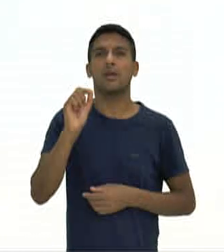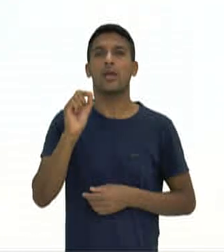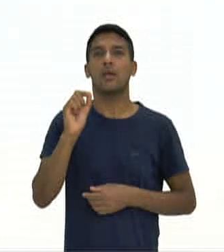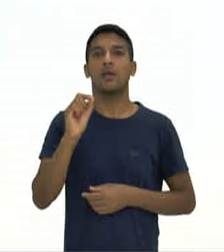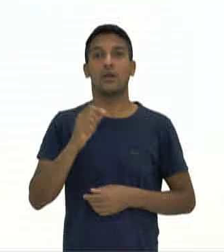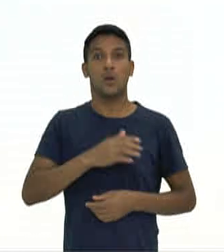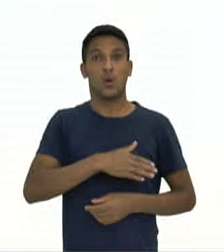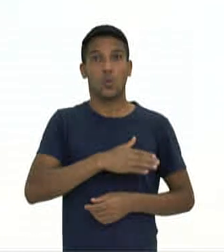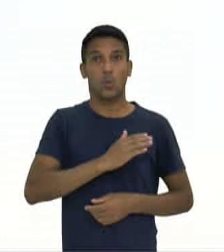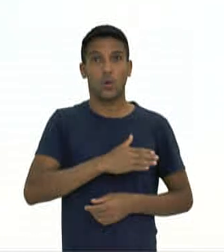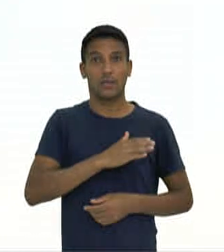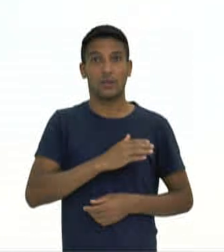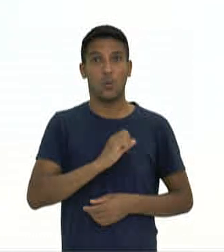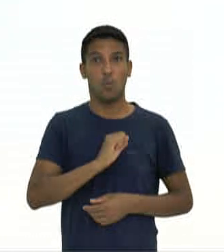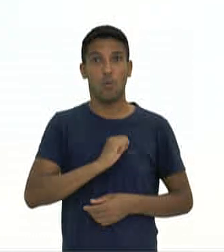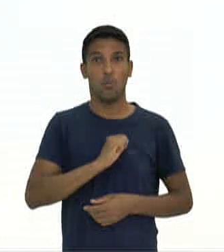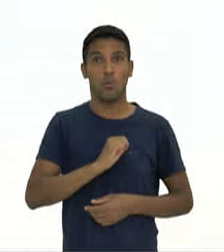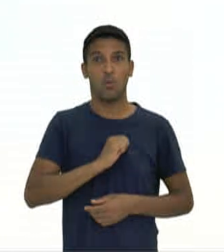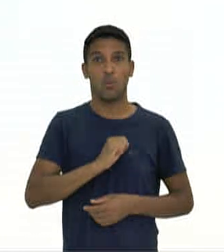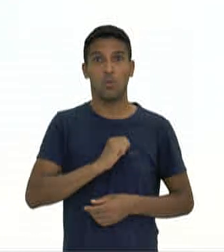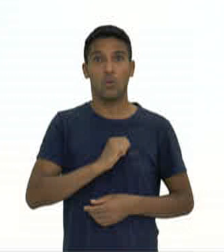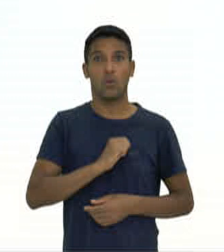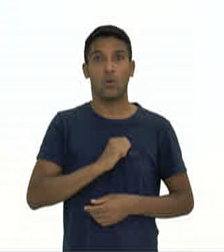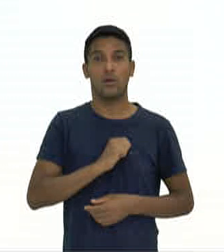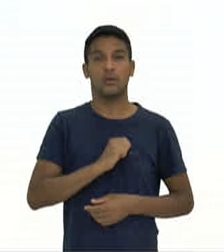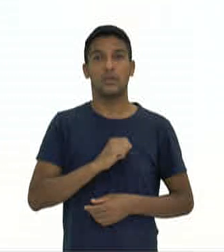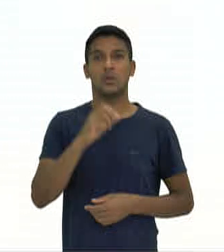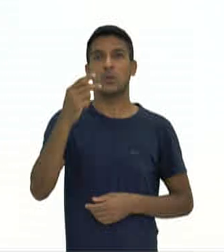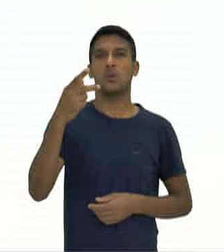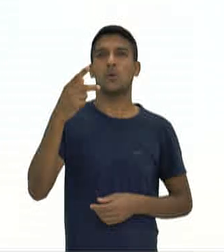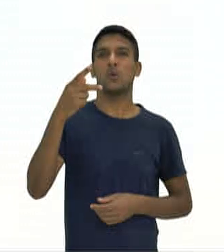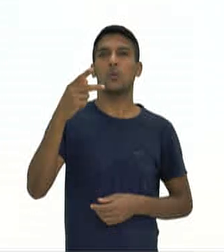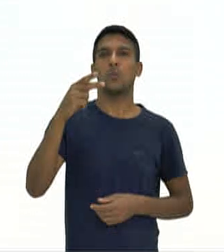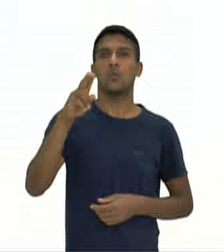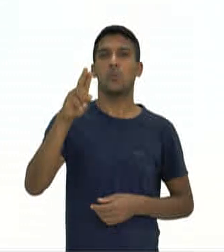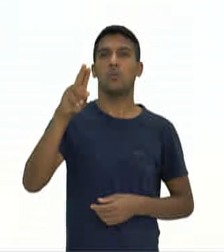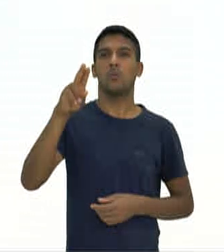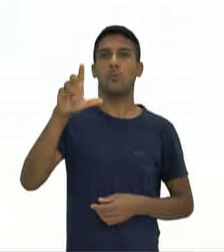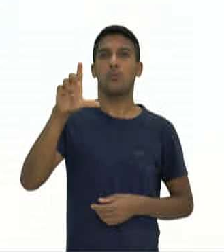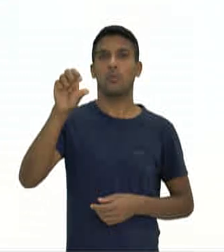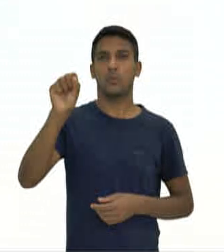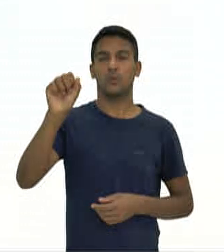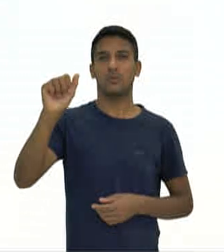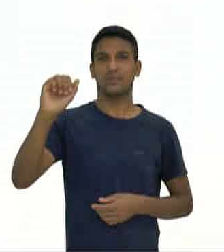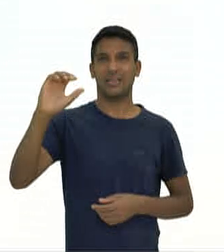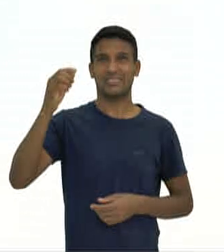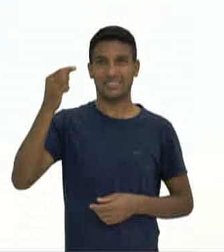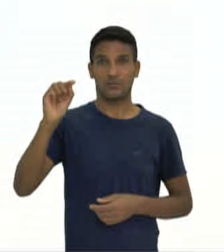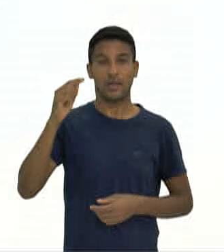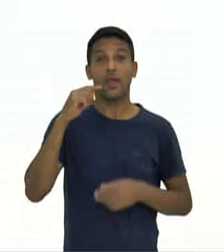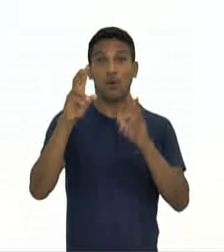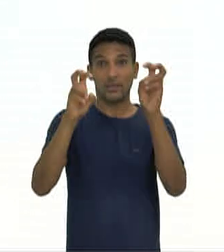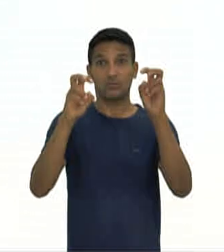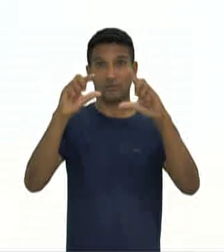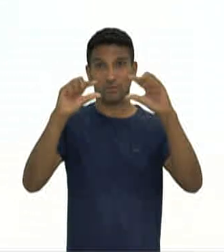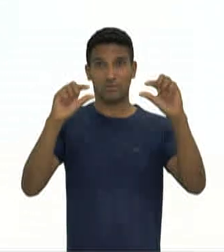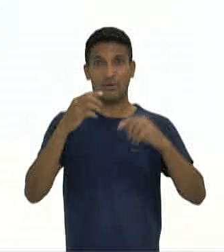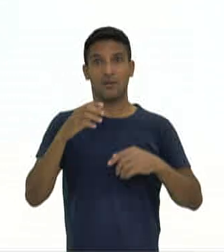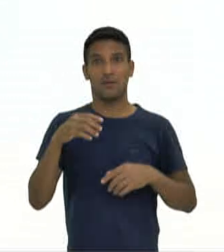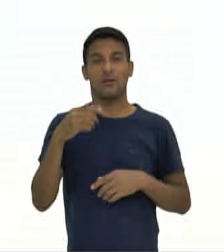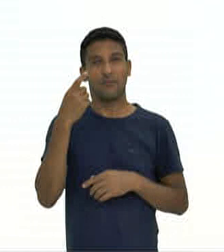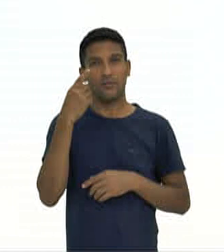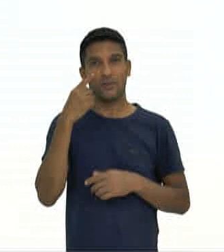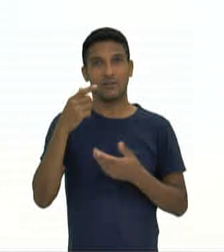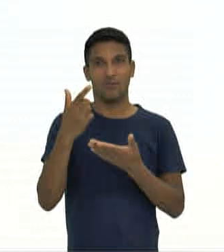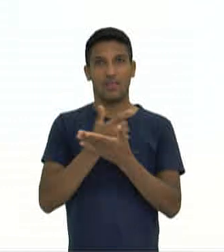no livro ser igual à pulsação do coração dele? Então, nessa reprodução que temos aqui, temos já o título.